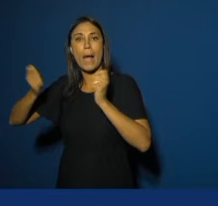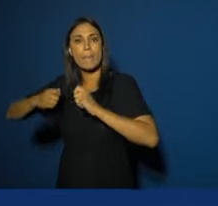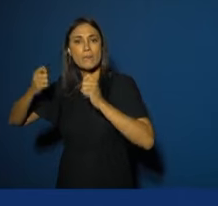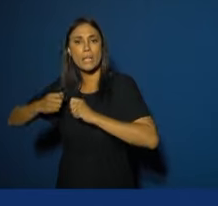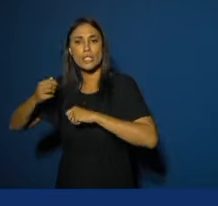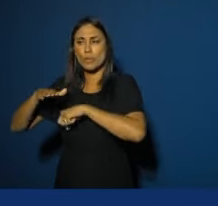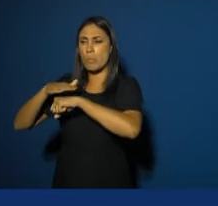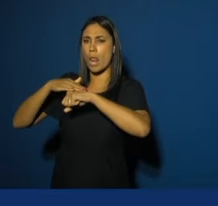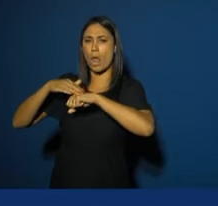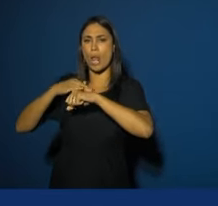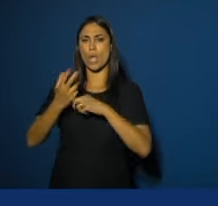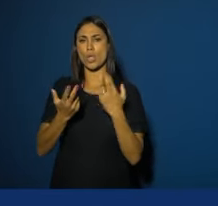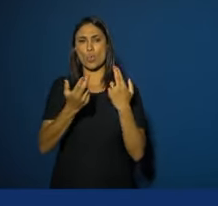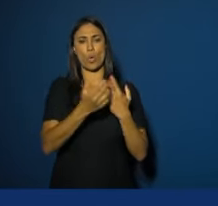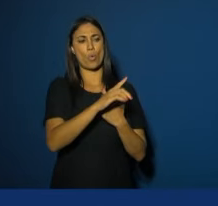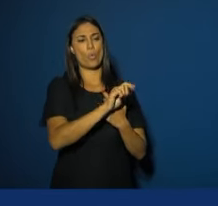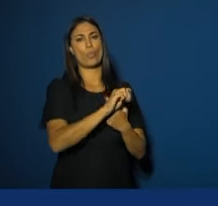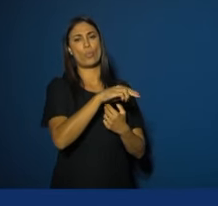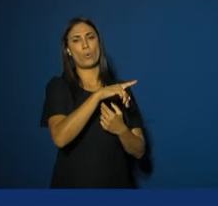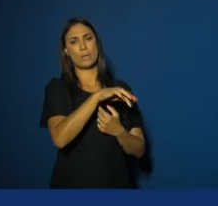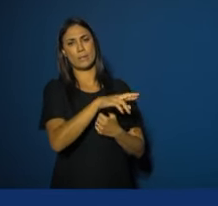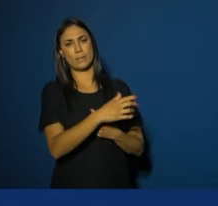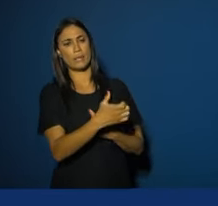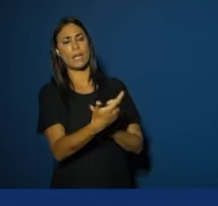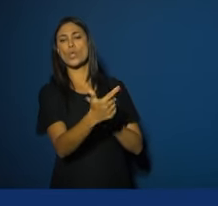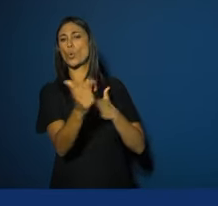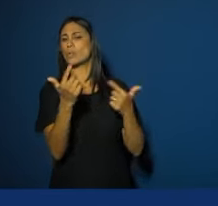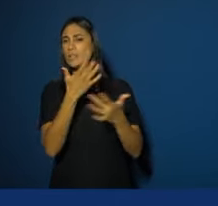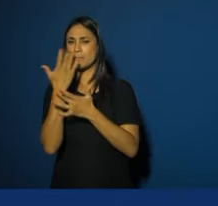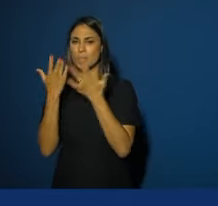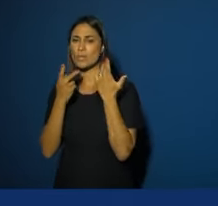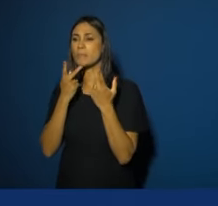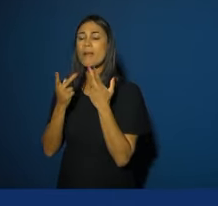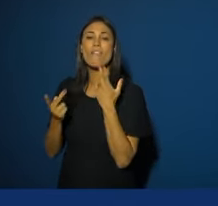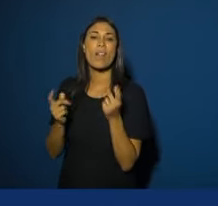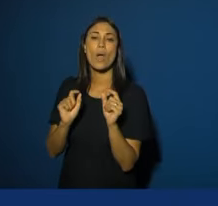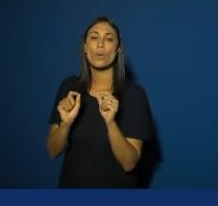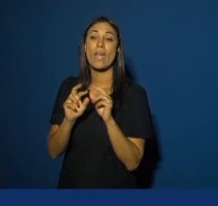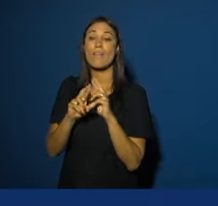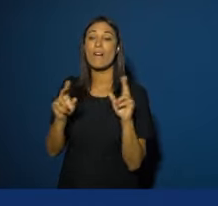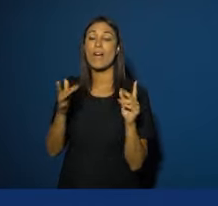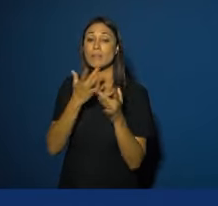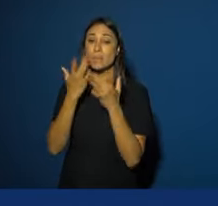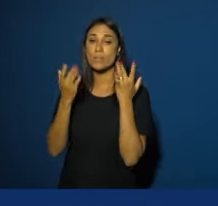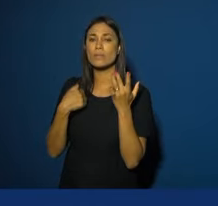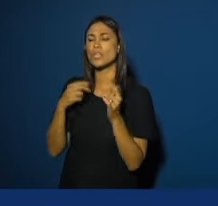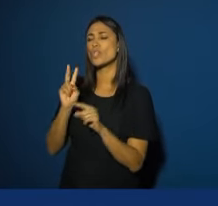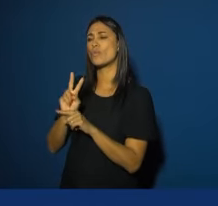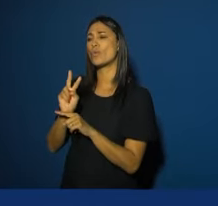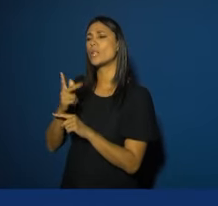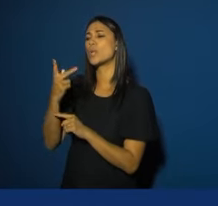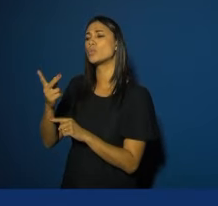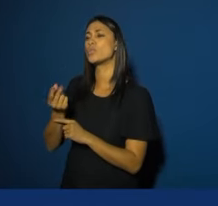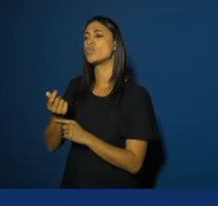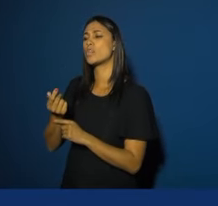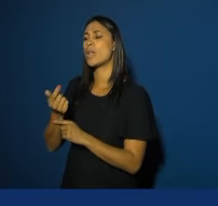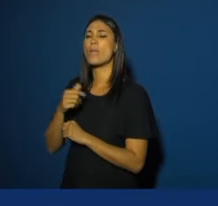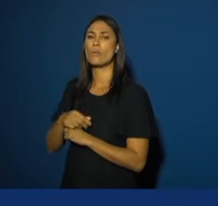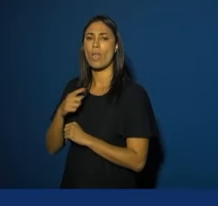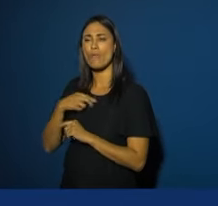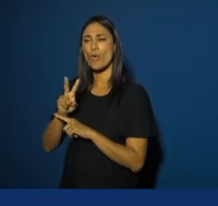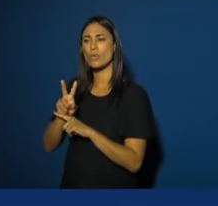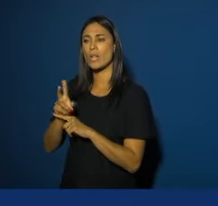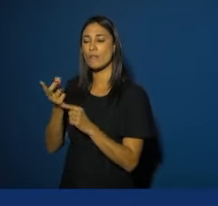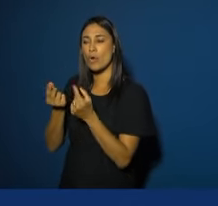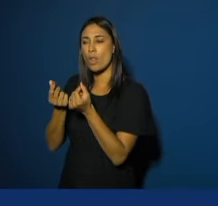diálogo como tem assim o André e outras pessoas para dizer a a a várias pessoas desde que eu vou cuidar do seu recurso e vou vou